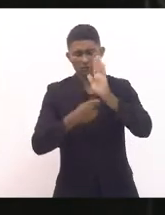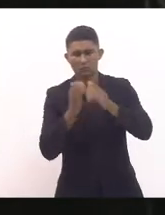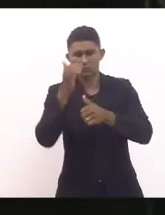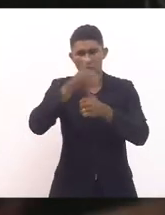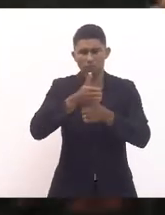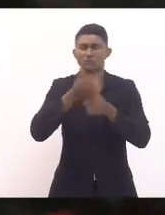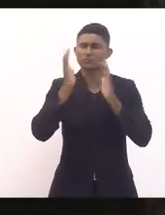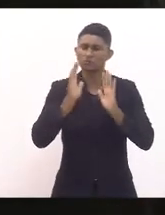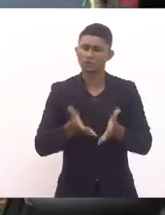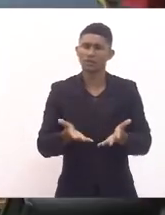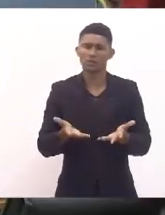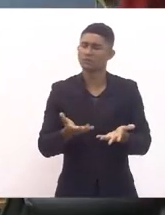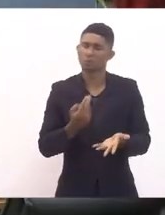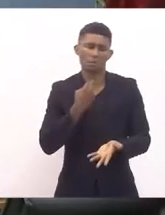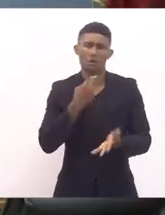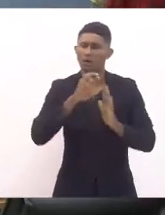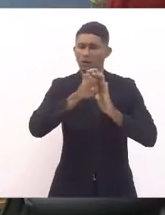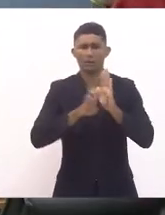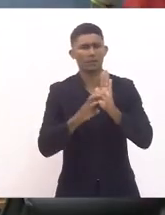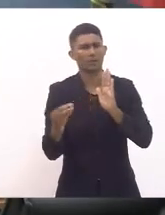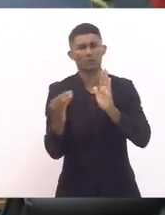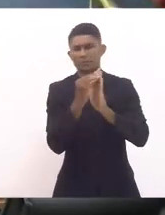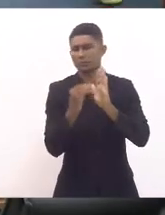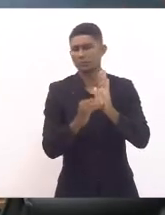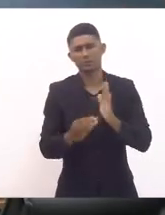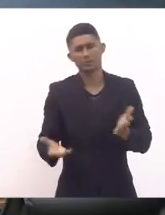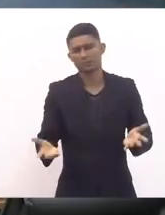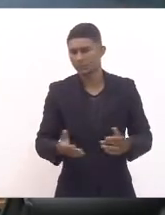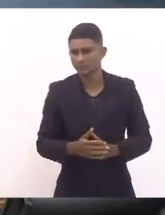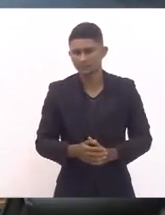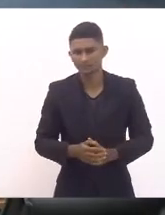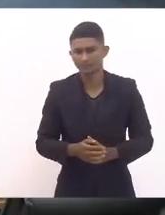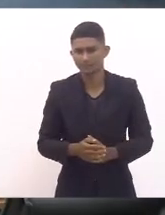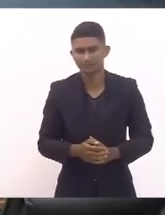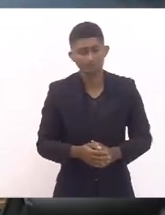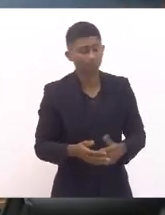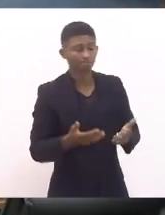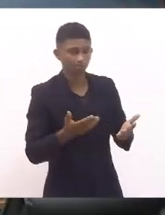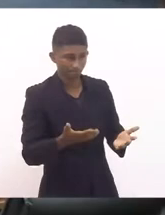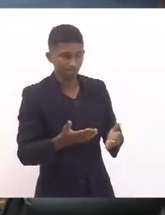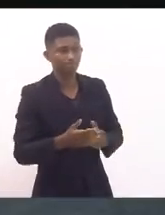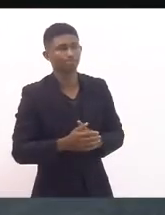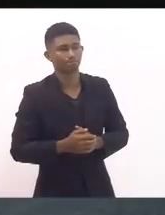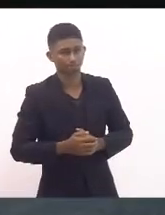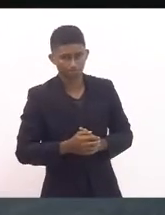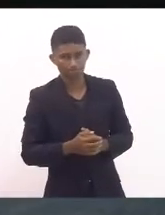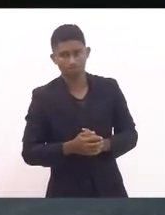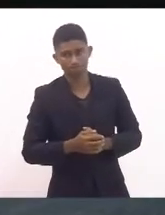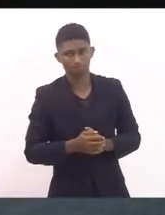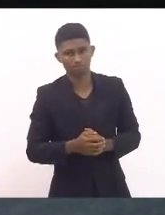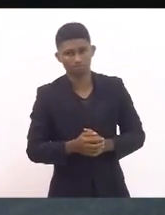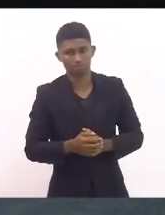Luiz Paulo. Parabéns. Senhora deputada Lucinha,